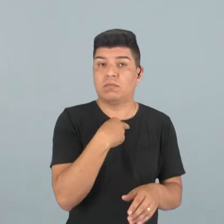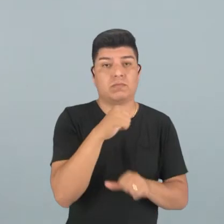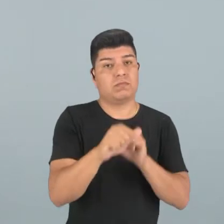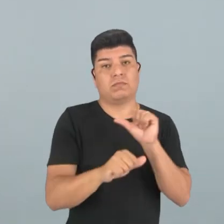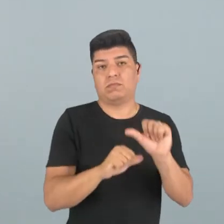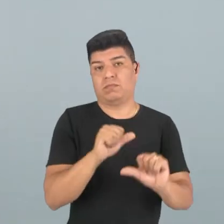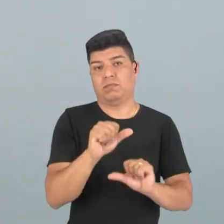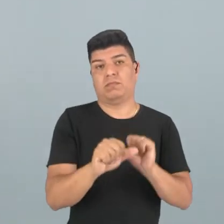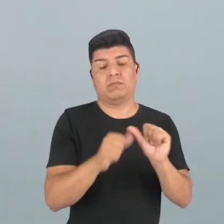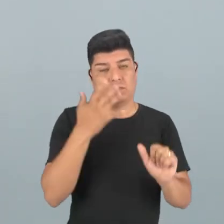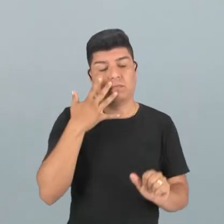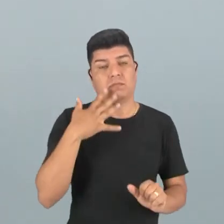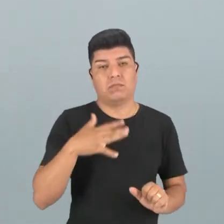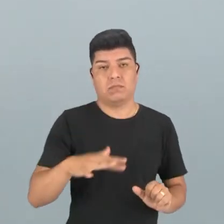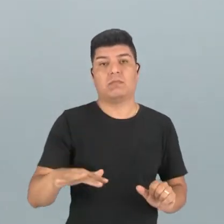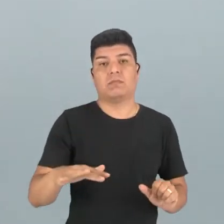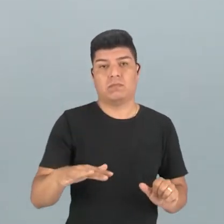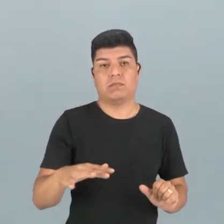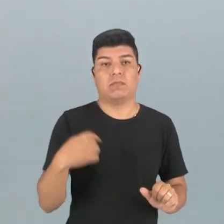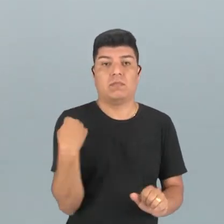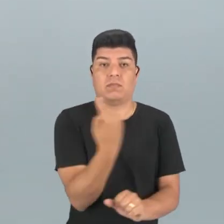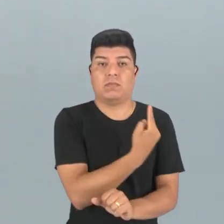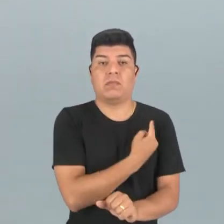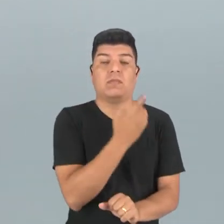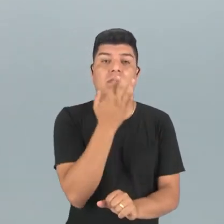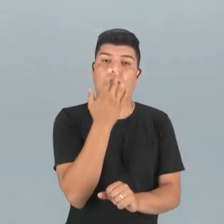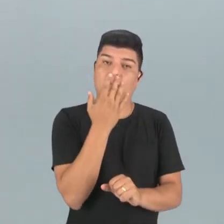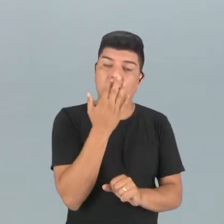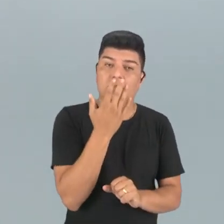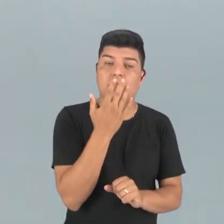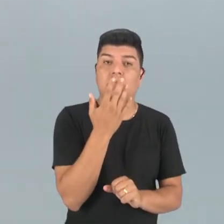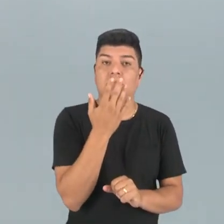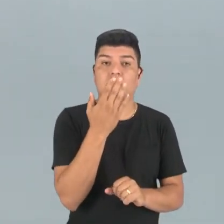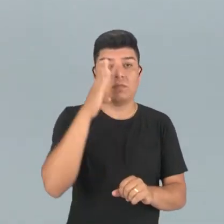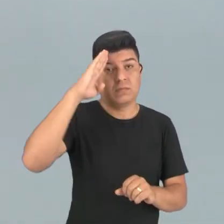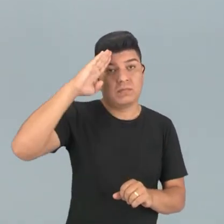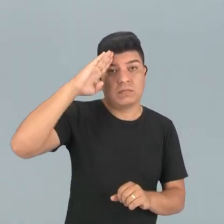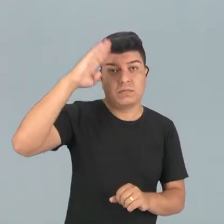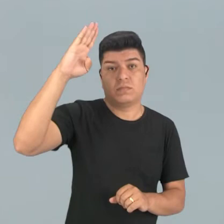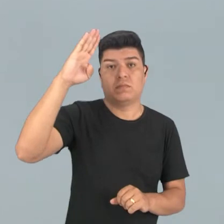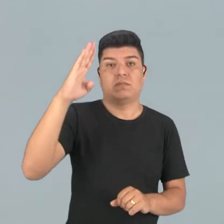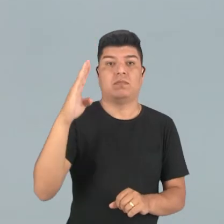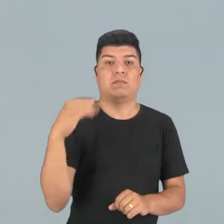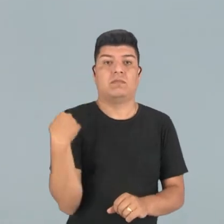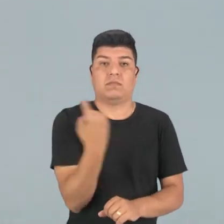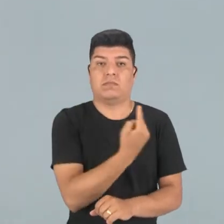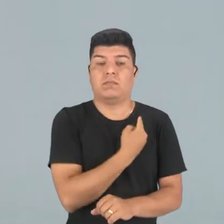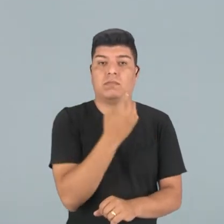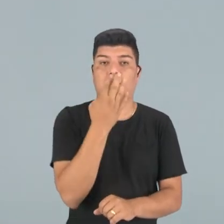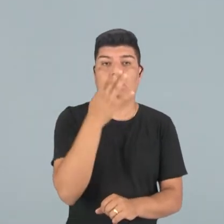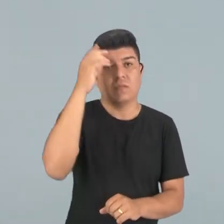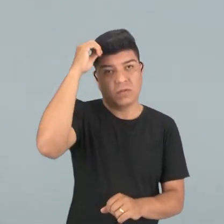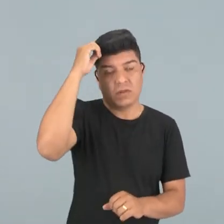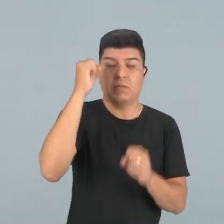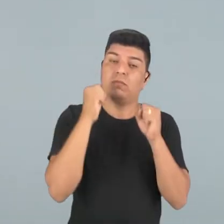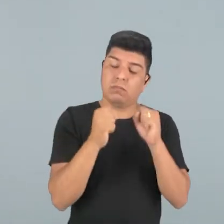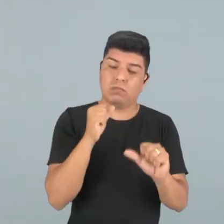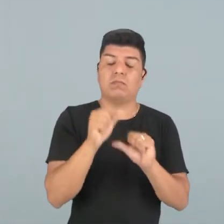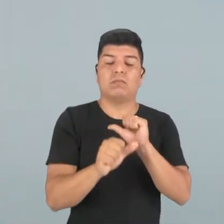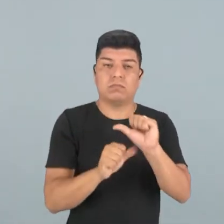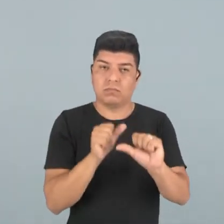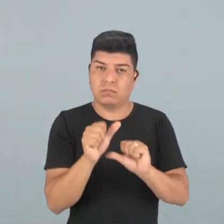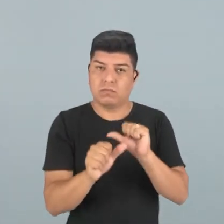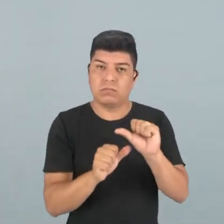mudar, crianças, né? A nossa cor, principalmente a nossa cor. Né? O nosso cabelo até podemos usar,